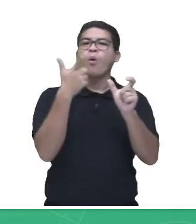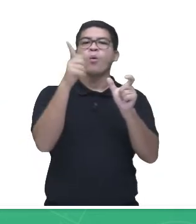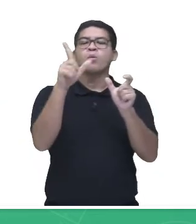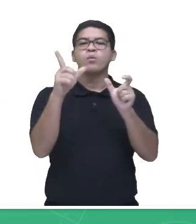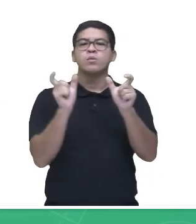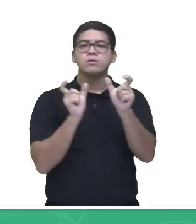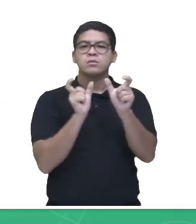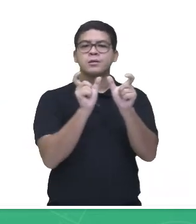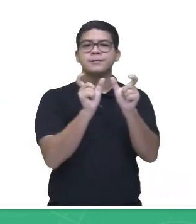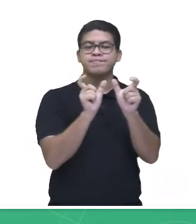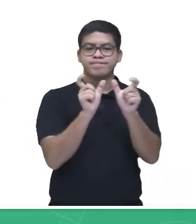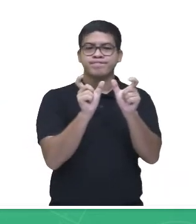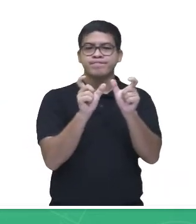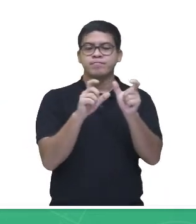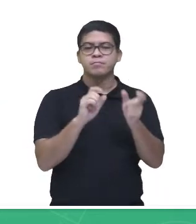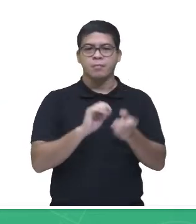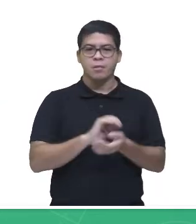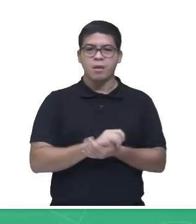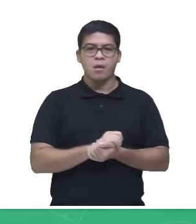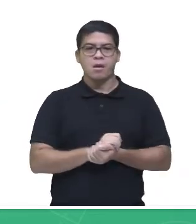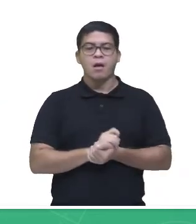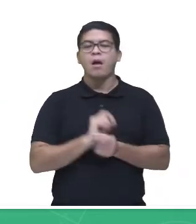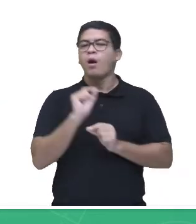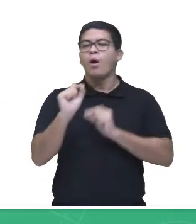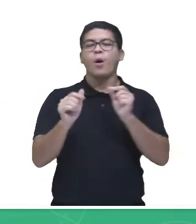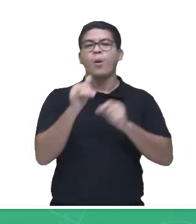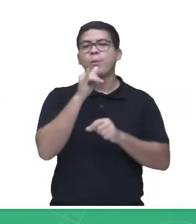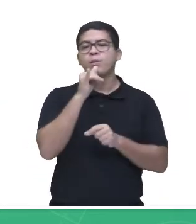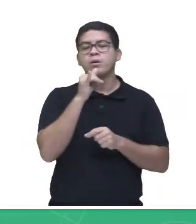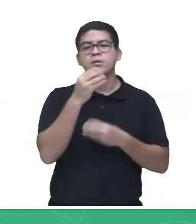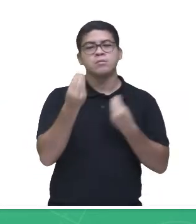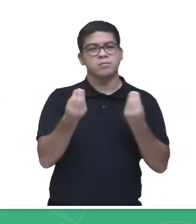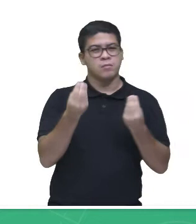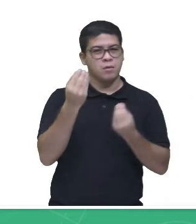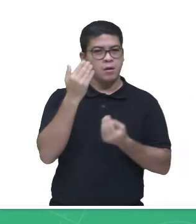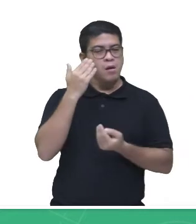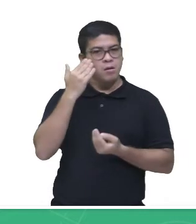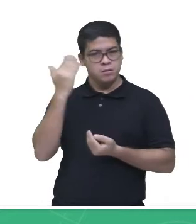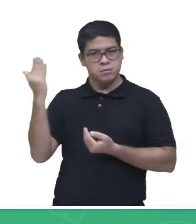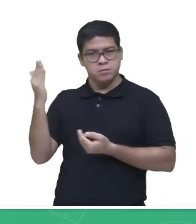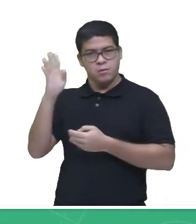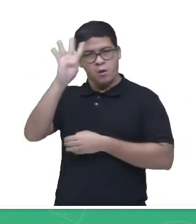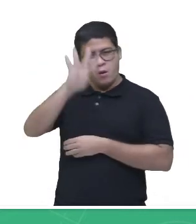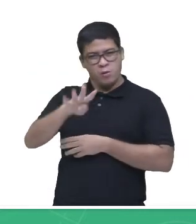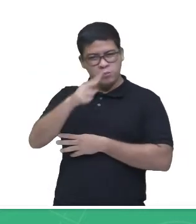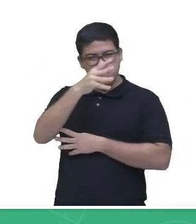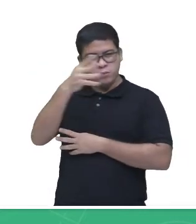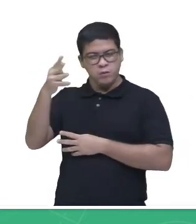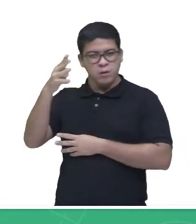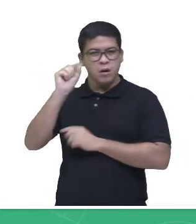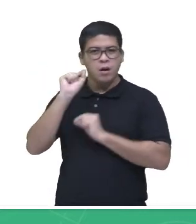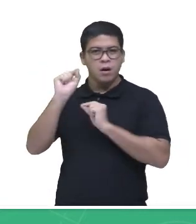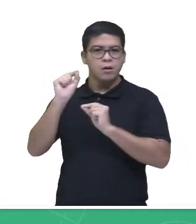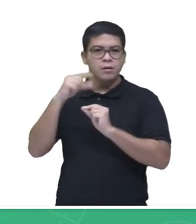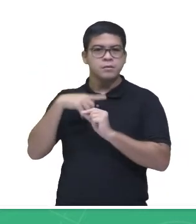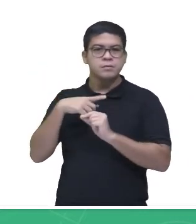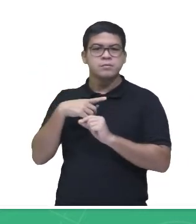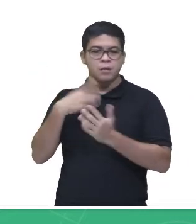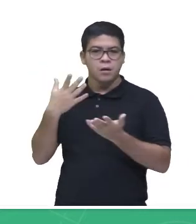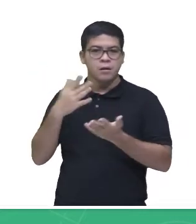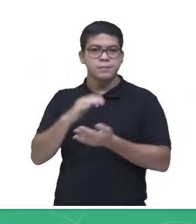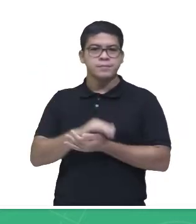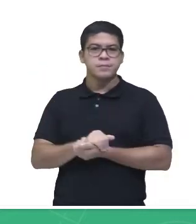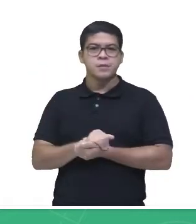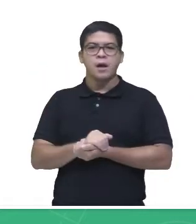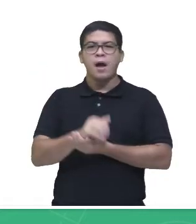só interessa uma coisa, saber como é que faz o particípio. Se o verbo é regular, o particípio, digamos, o verbo termina em AR,